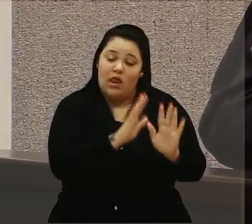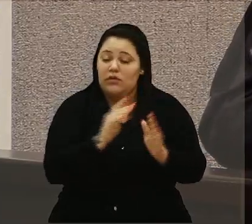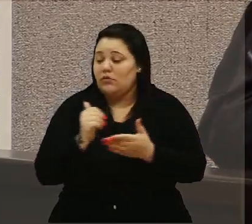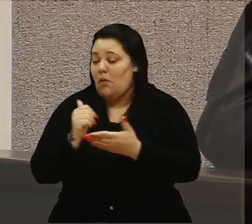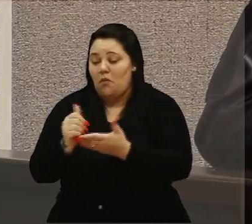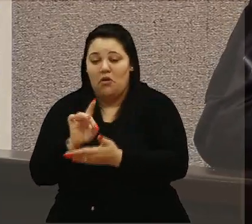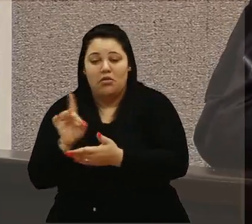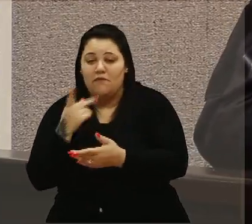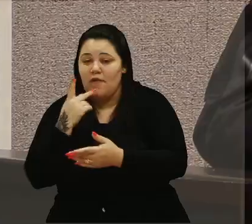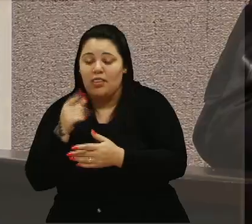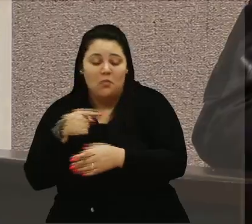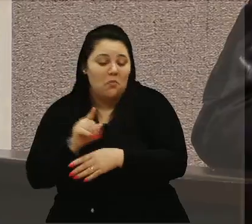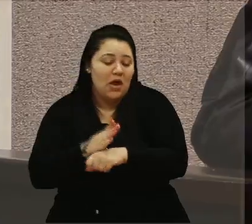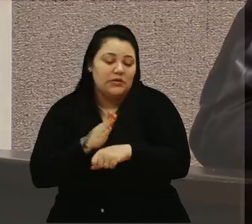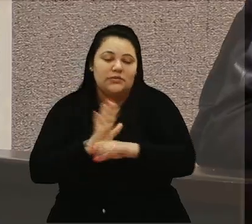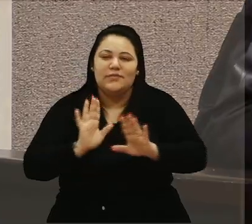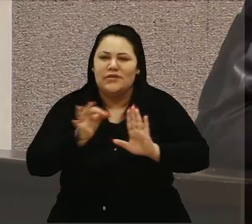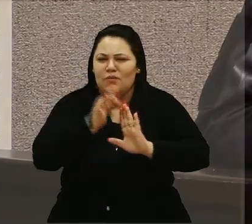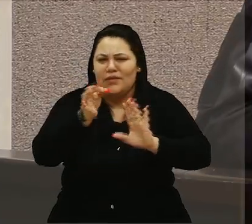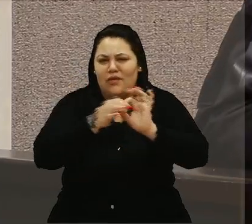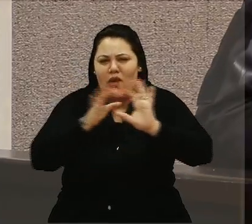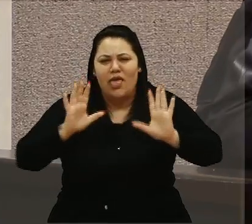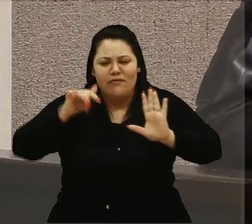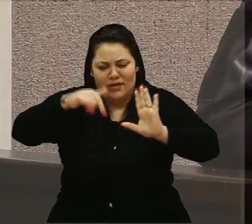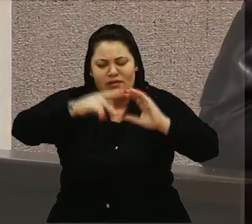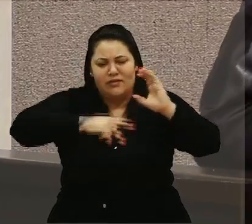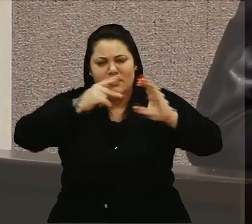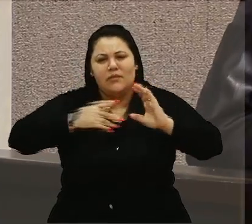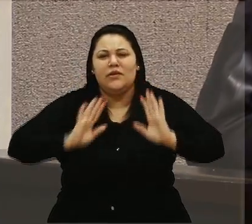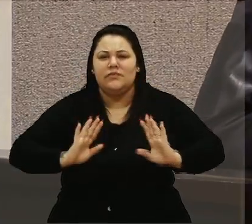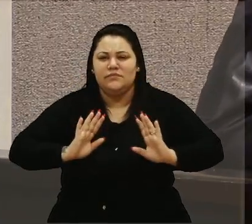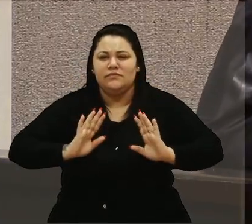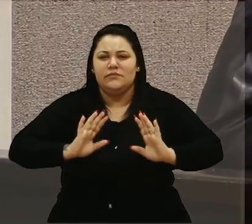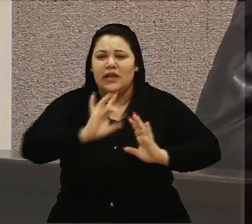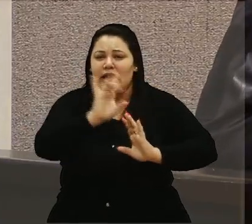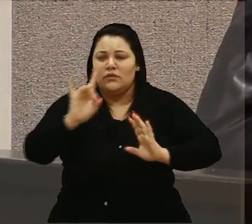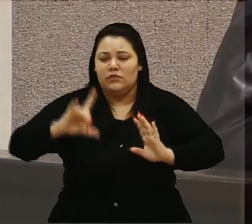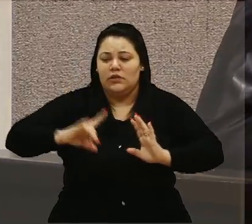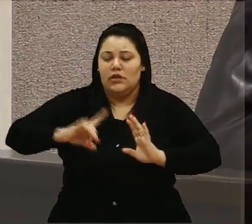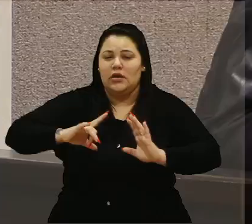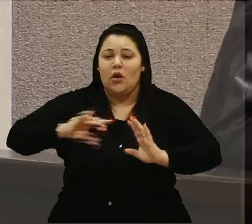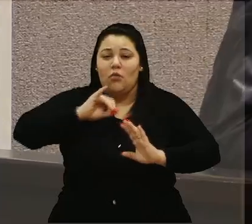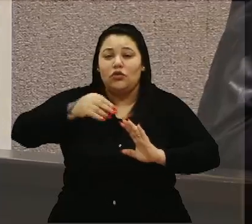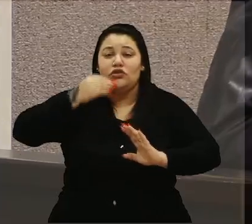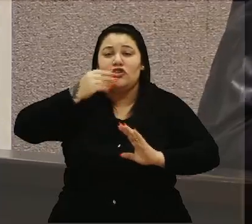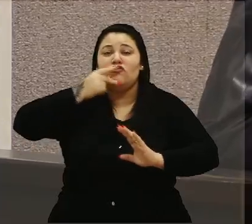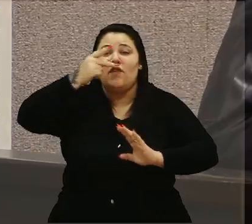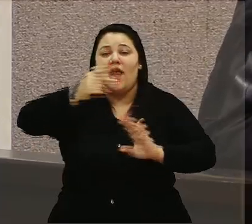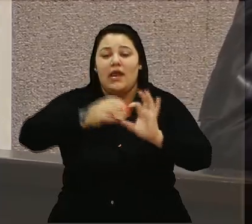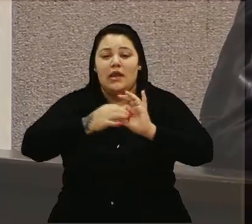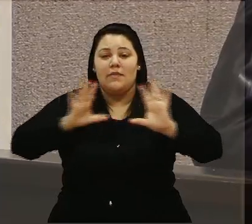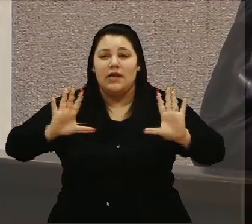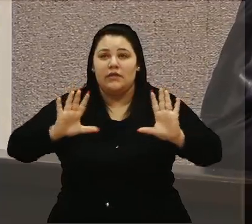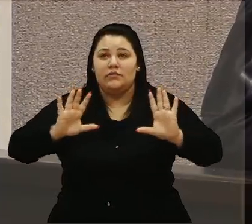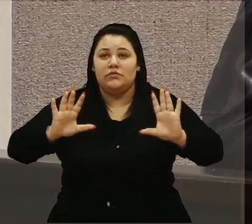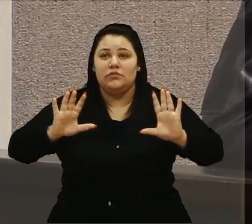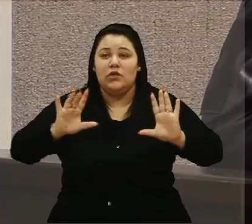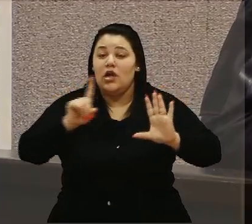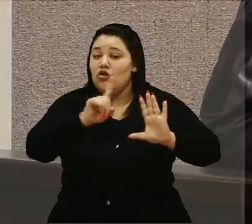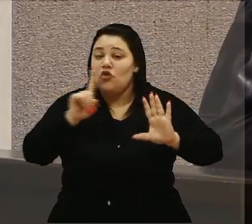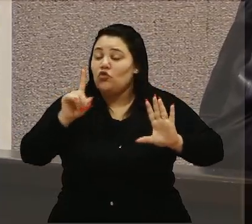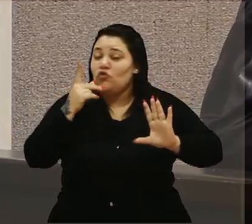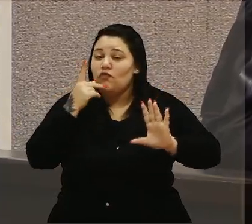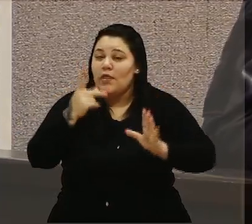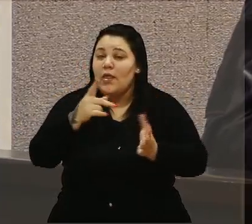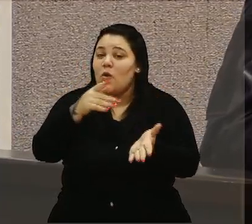não vá. Agora, a opinião tem que ser livre dentro dessa casa. Cada um tem a oportunidade de se posicionar como bem entende. Não estou pregando